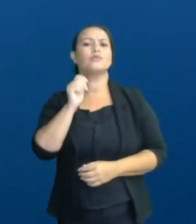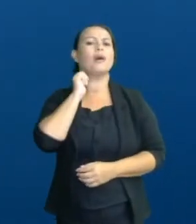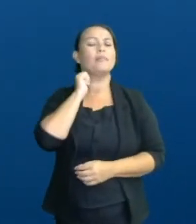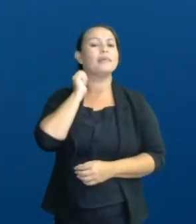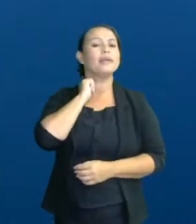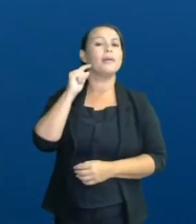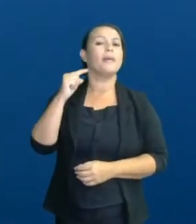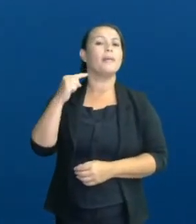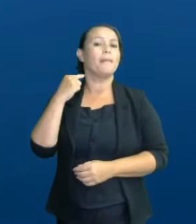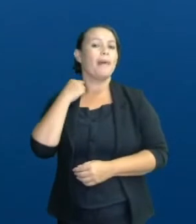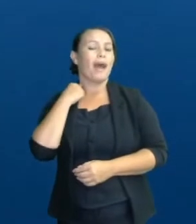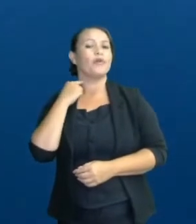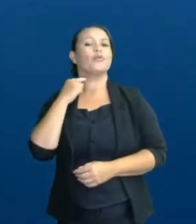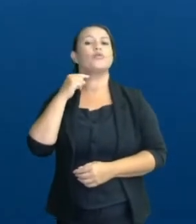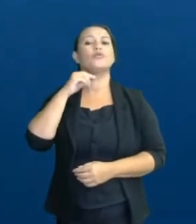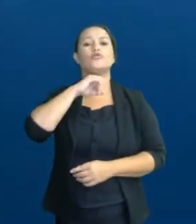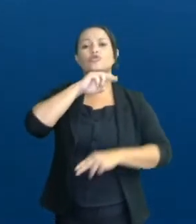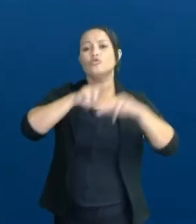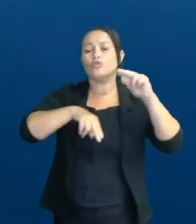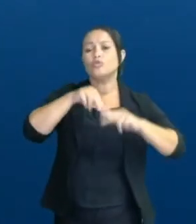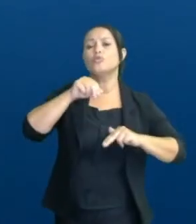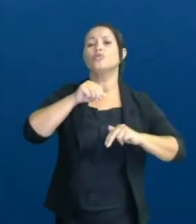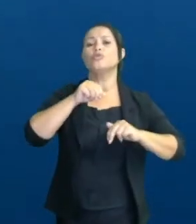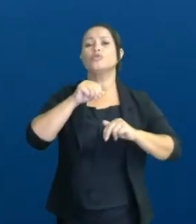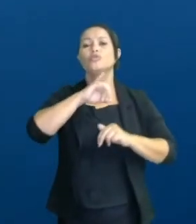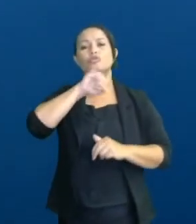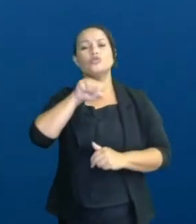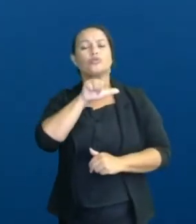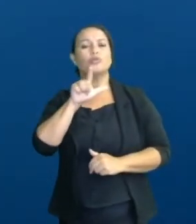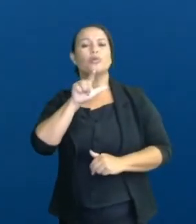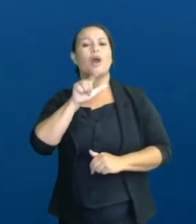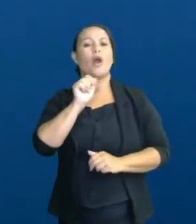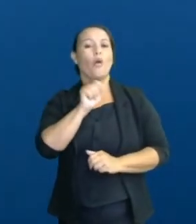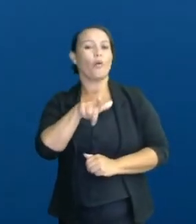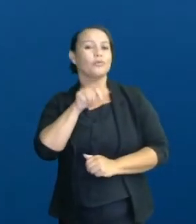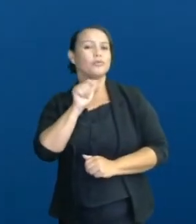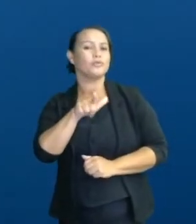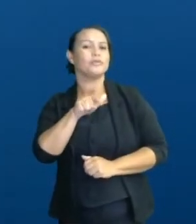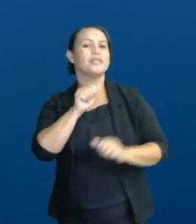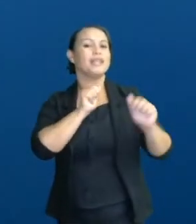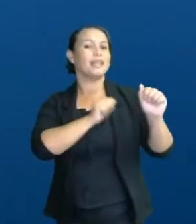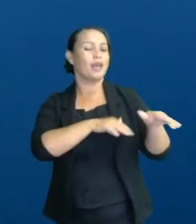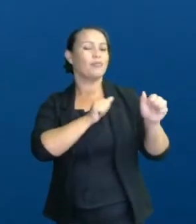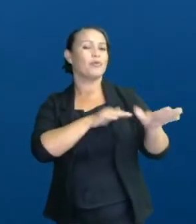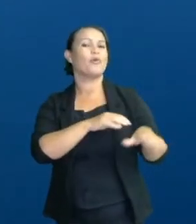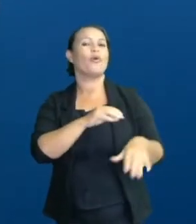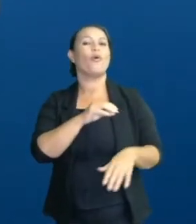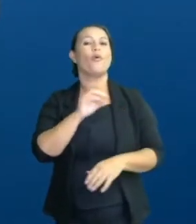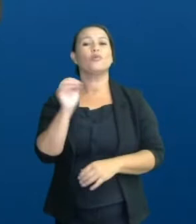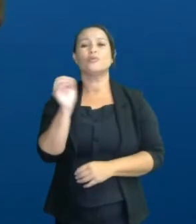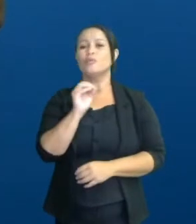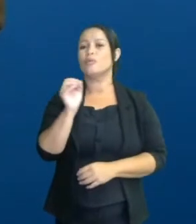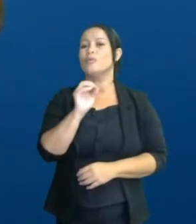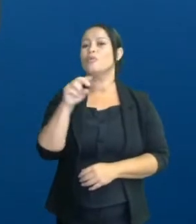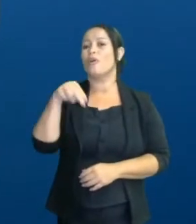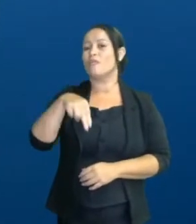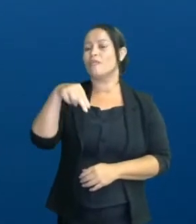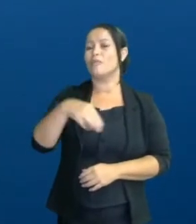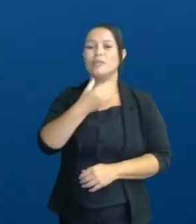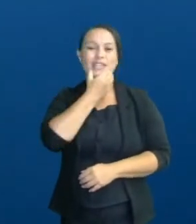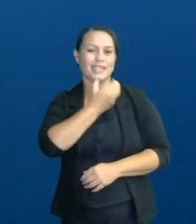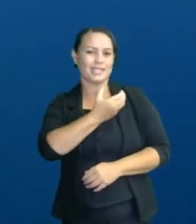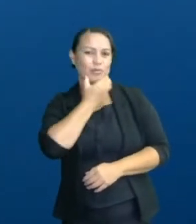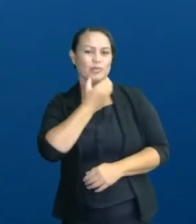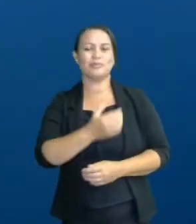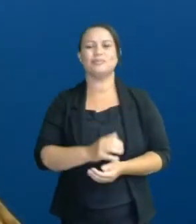março, abril, maio, junho, julho, agosto, setembro, outubro, novembro